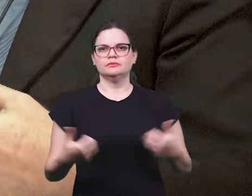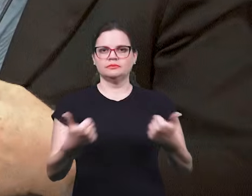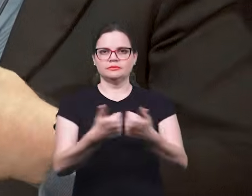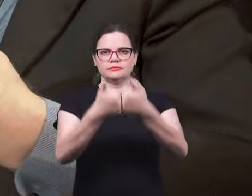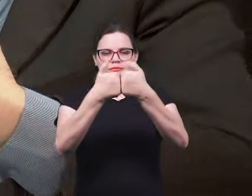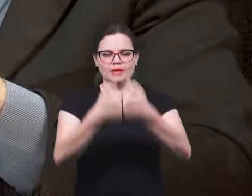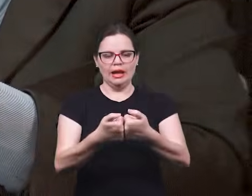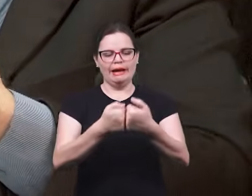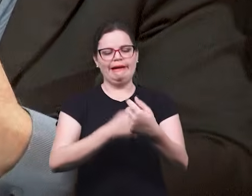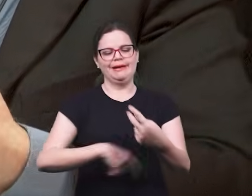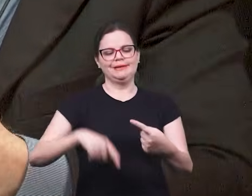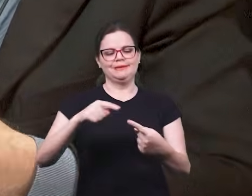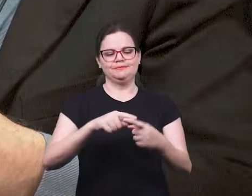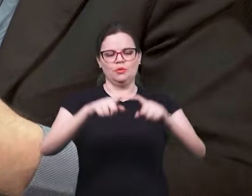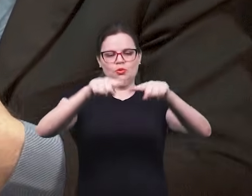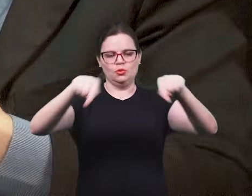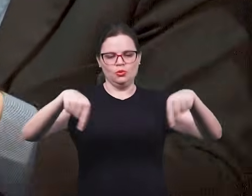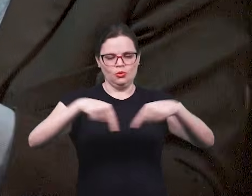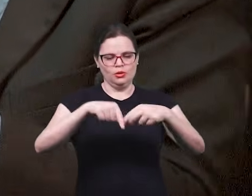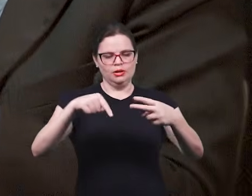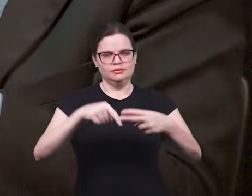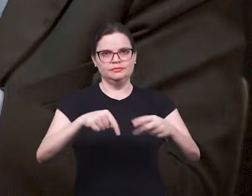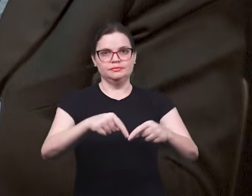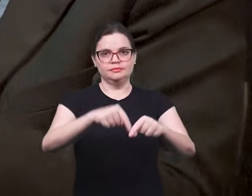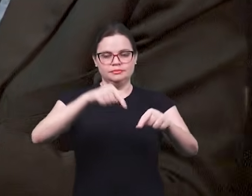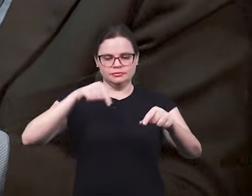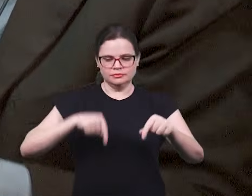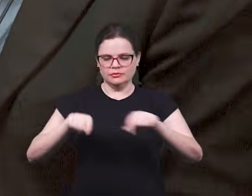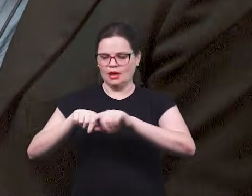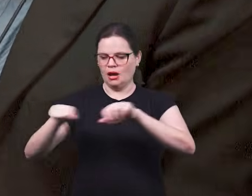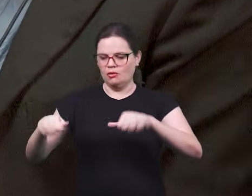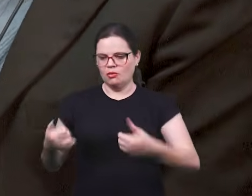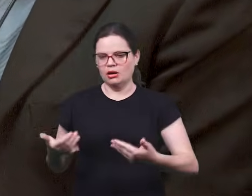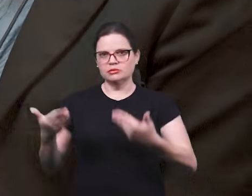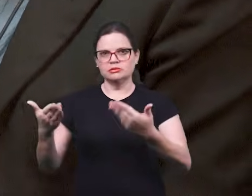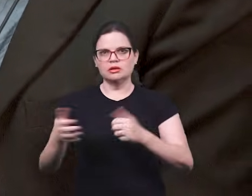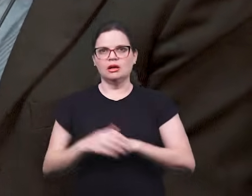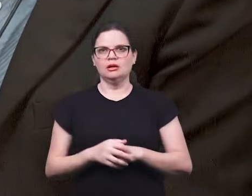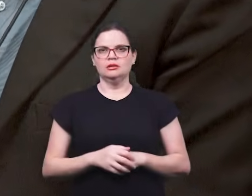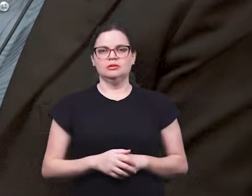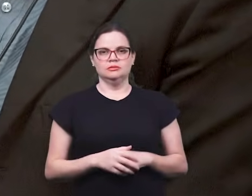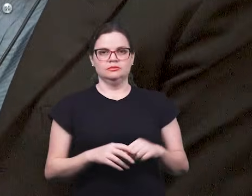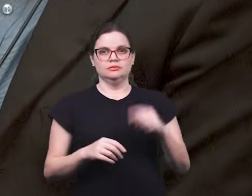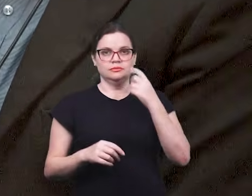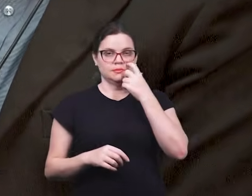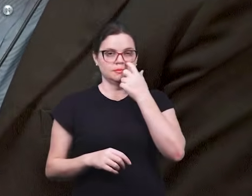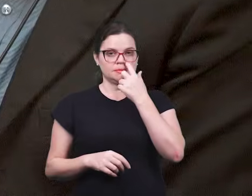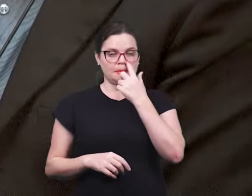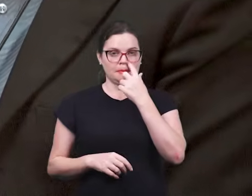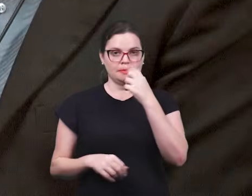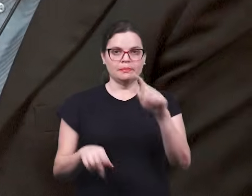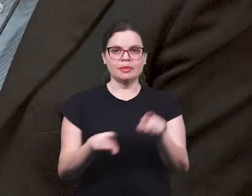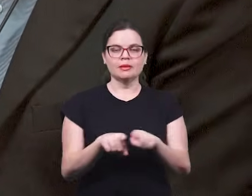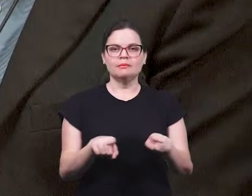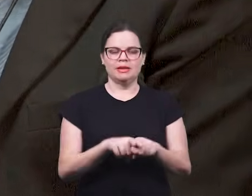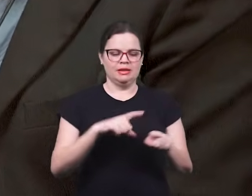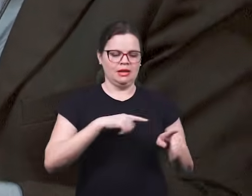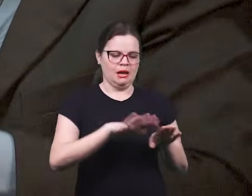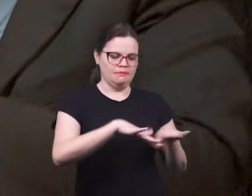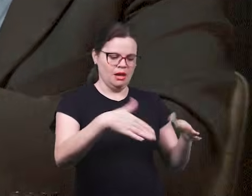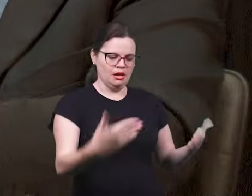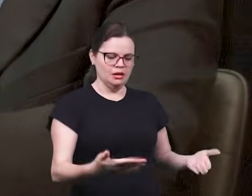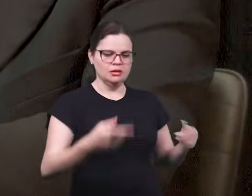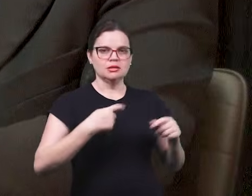dos Santos, com propiciatório, depois no lugar santo, a gente vai falar detalhadamente, a mesa dos